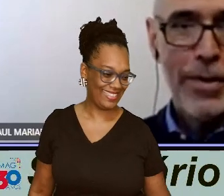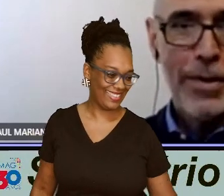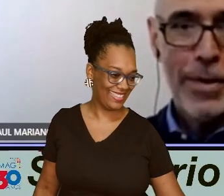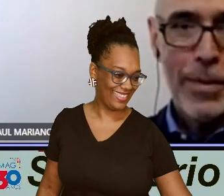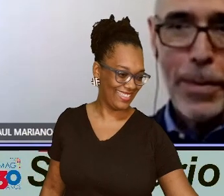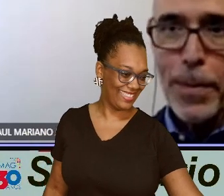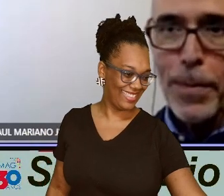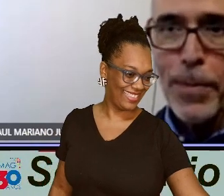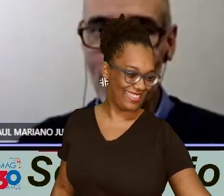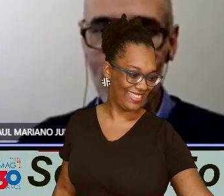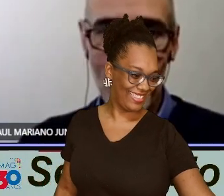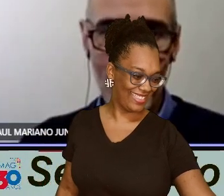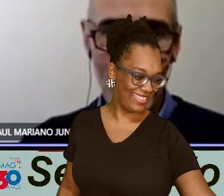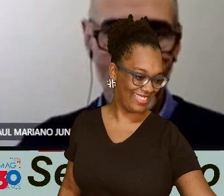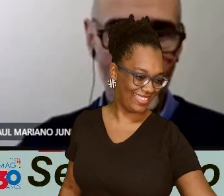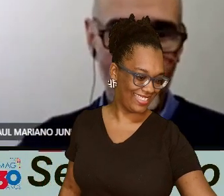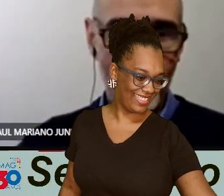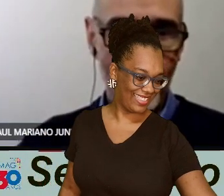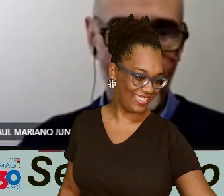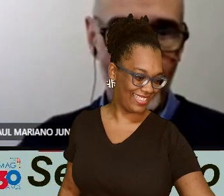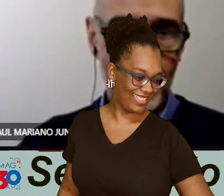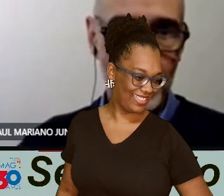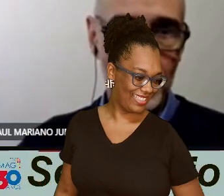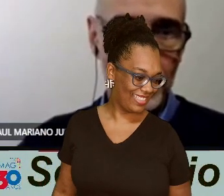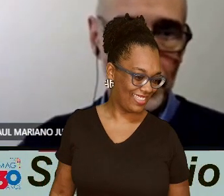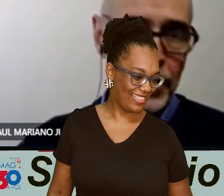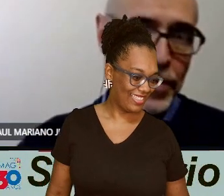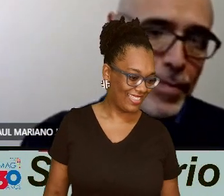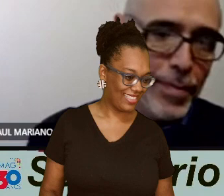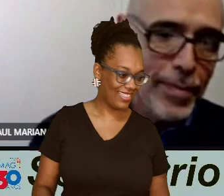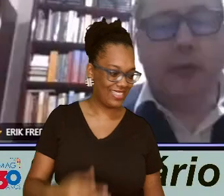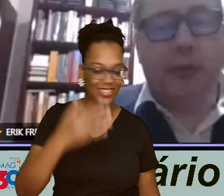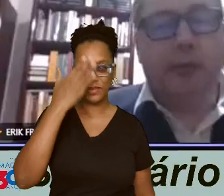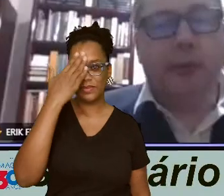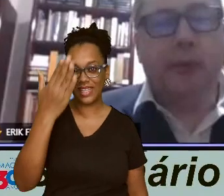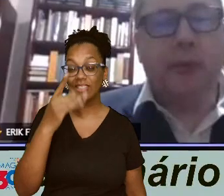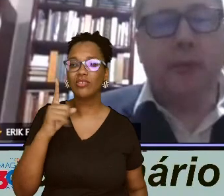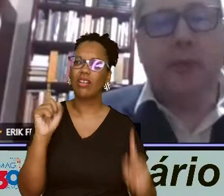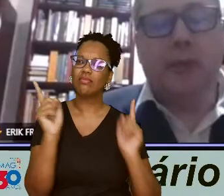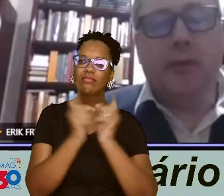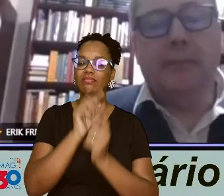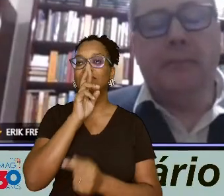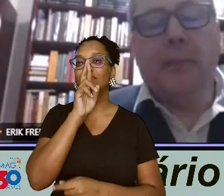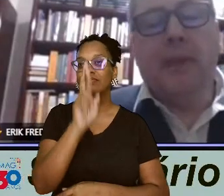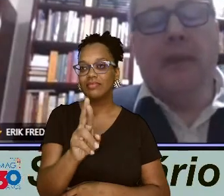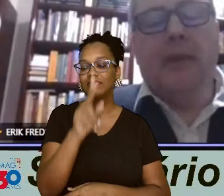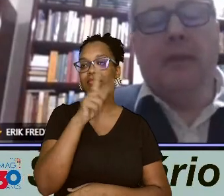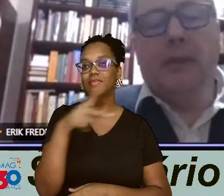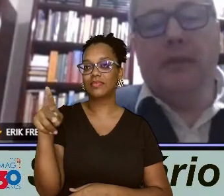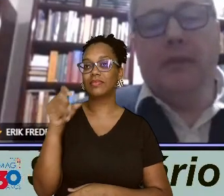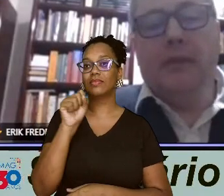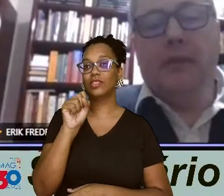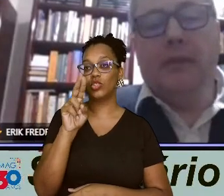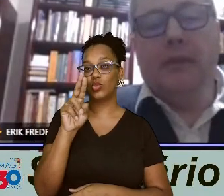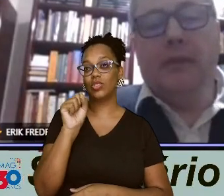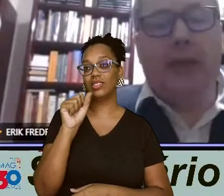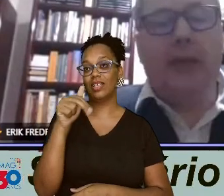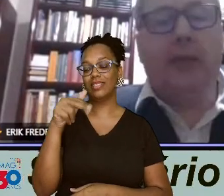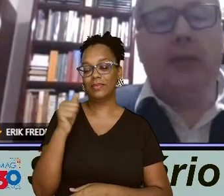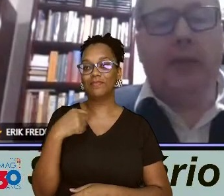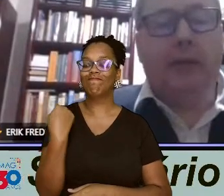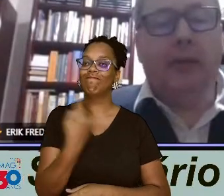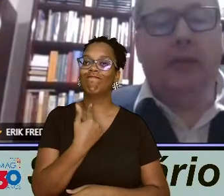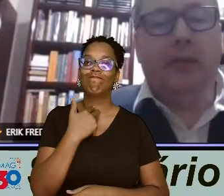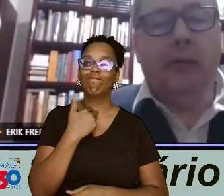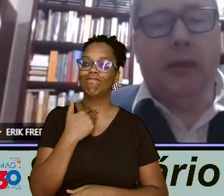Obrigado, Paulo. Era só para dar uma resposta, um esboço de resposta para a professora Suzana. Nós não pudemos fazer